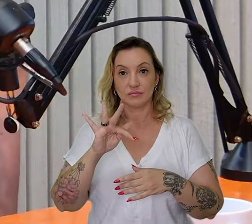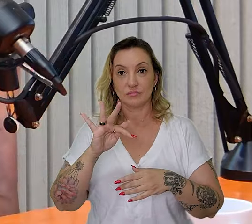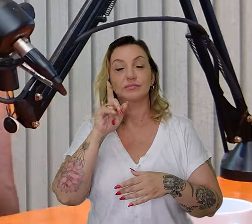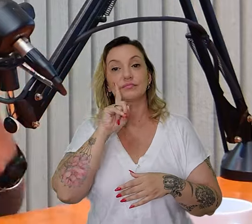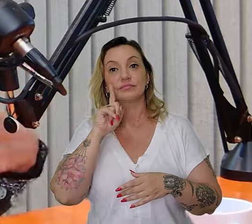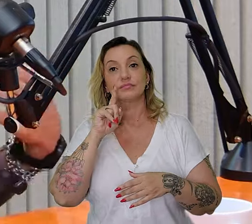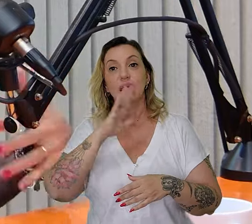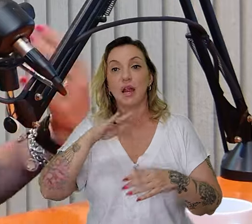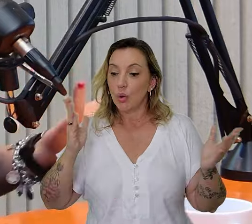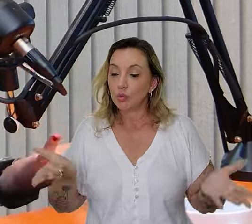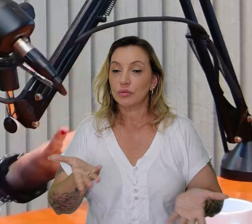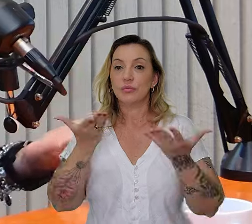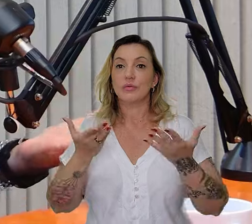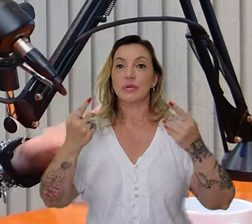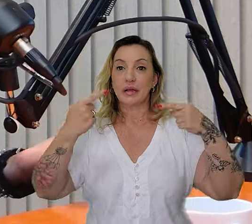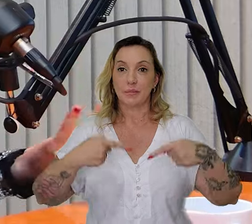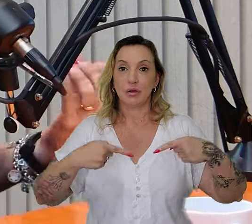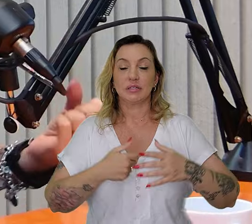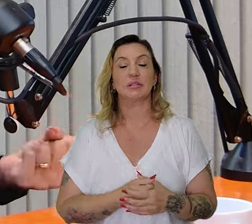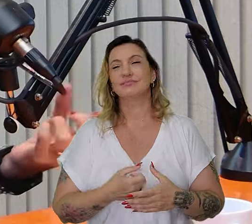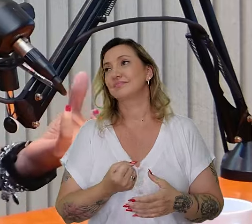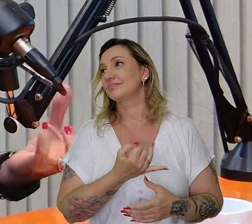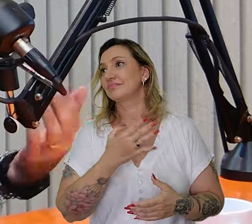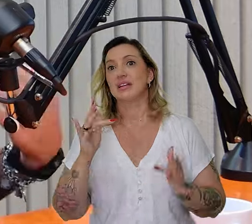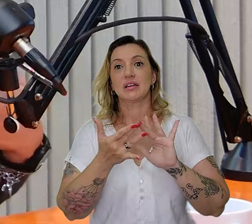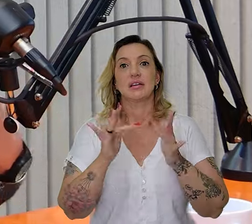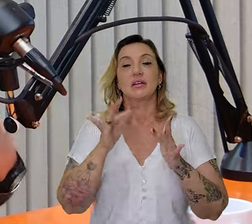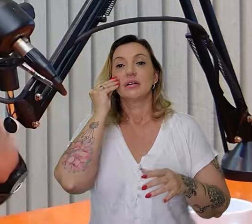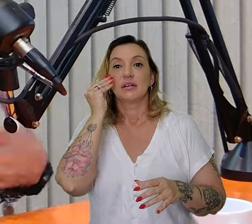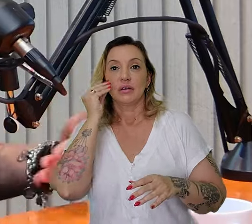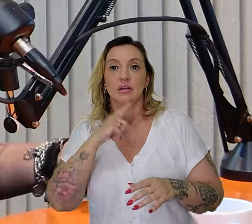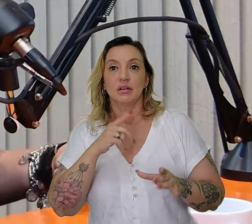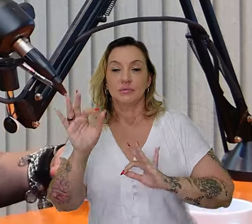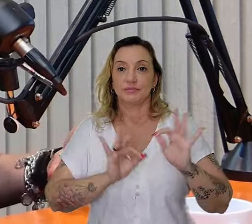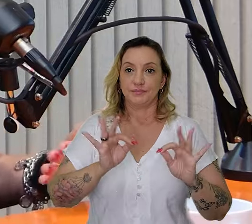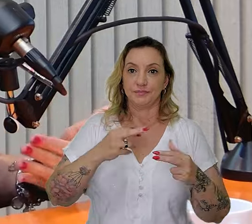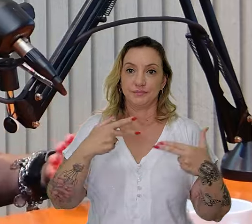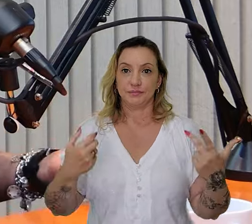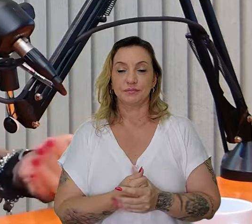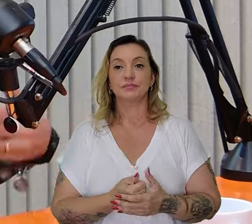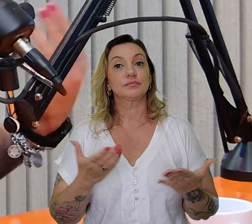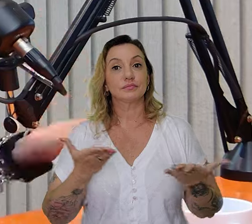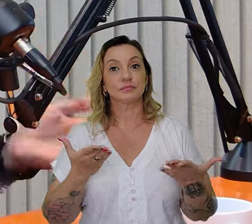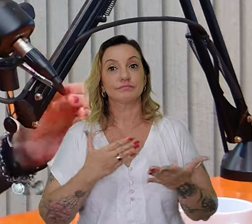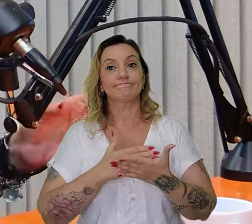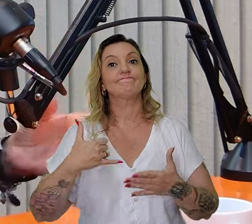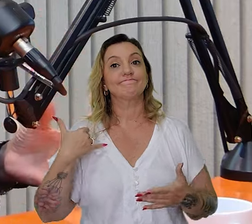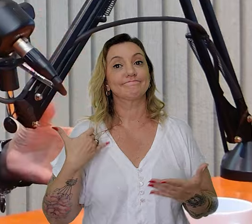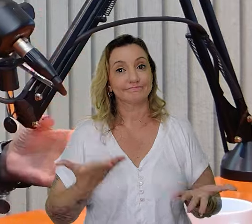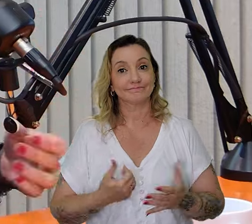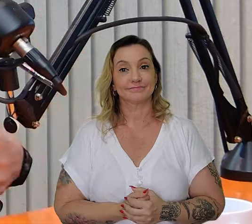torneios Então você sai com muito networking e muita experiência pro e tal agora daí vem a idade né Uhum eu com